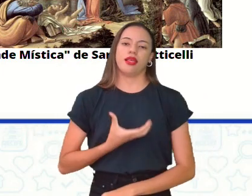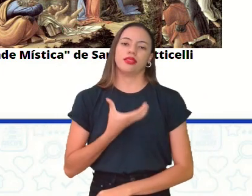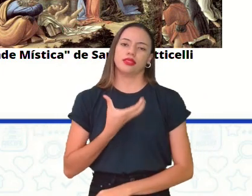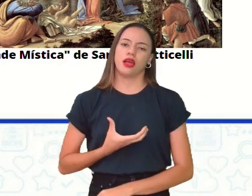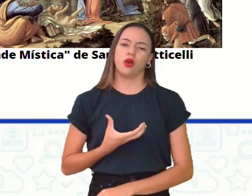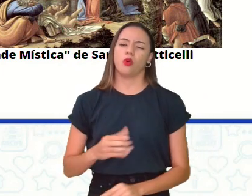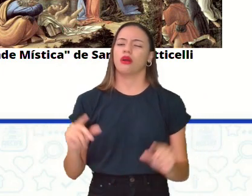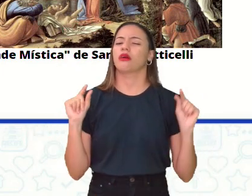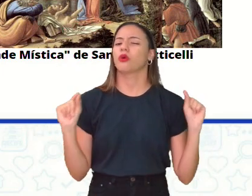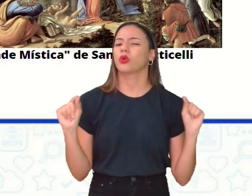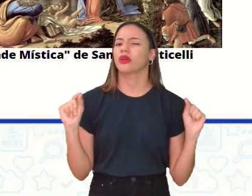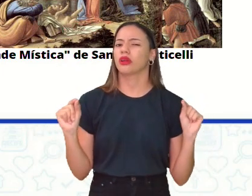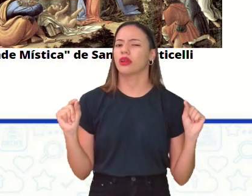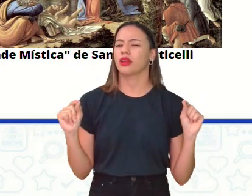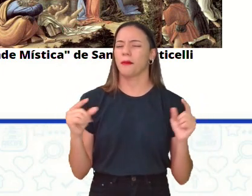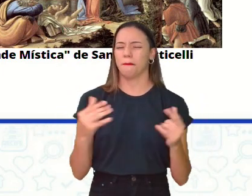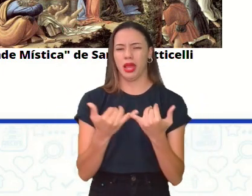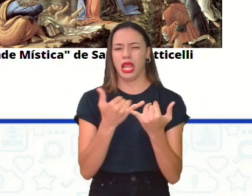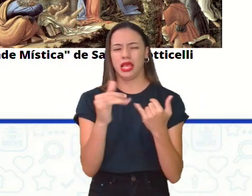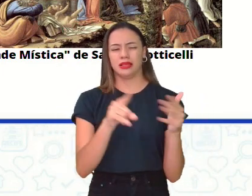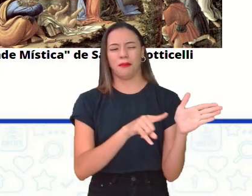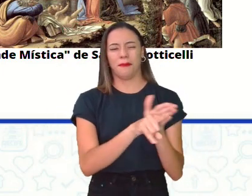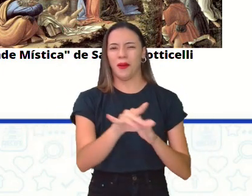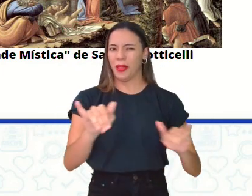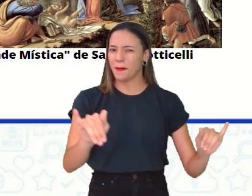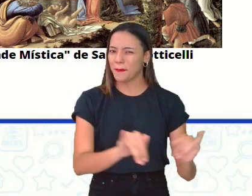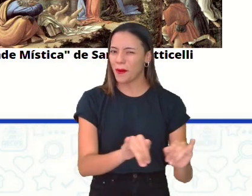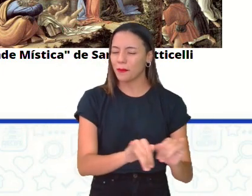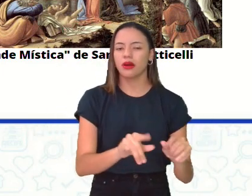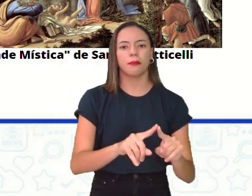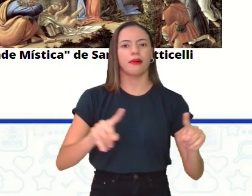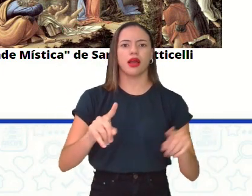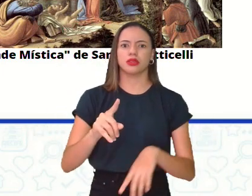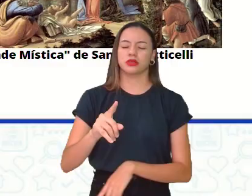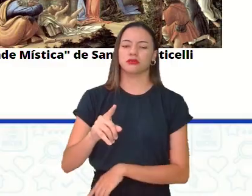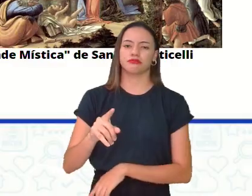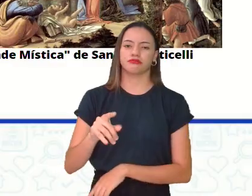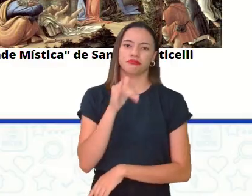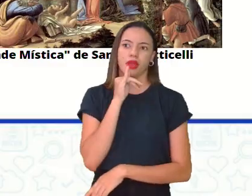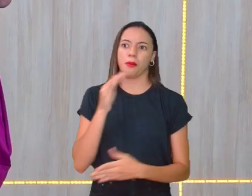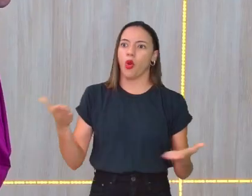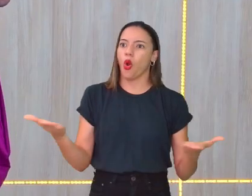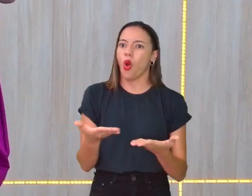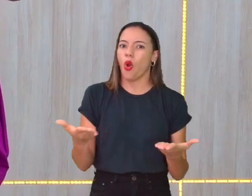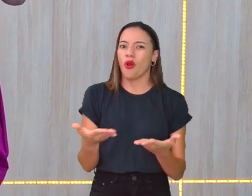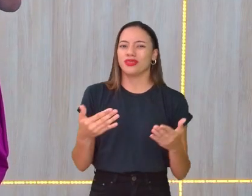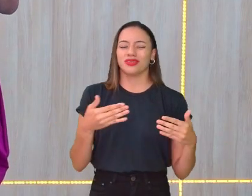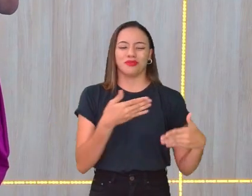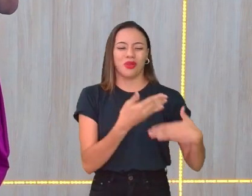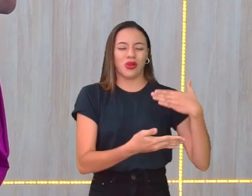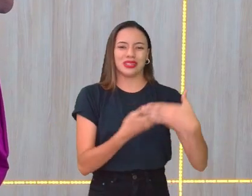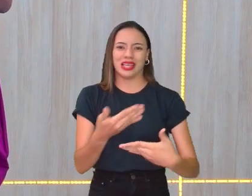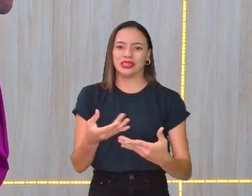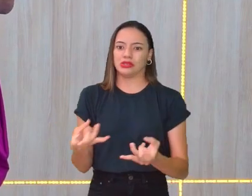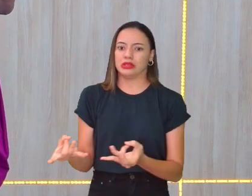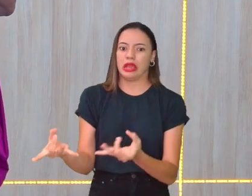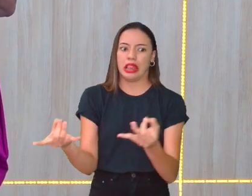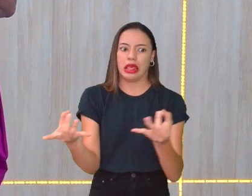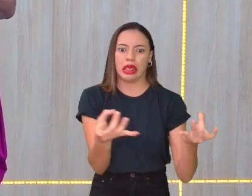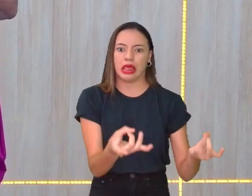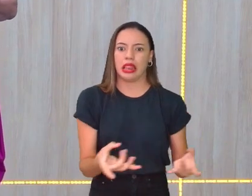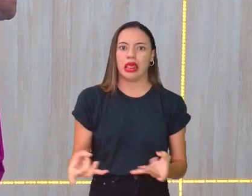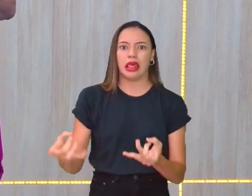Natal? Né? Parece uma pergunta boba, mas muita gente, hoje, com a comercialização, né, às vezes a gente